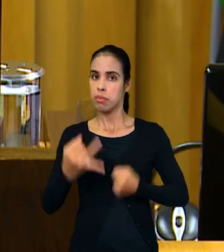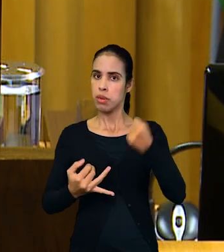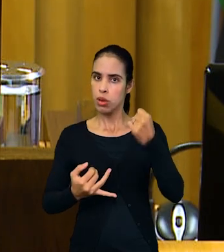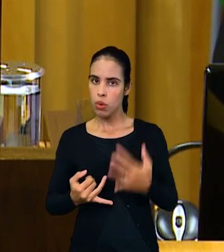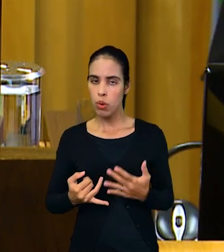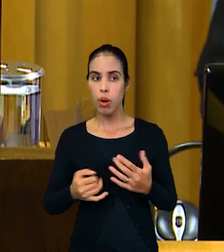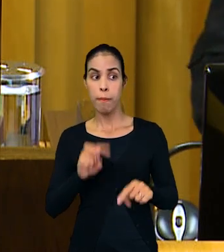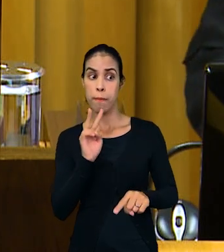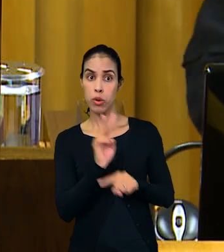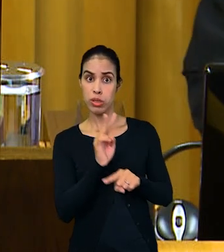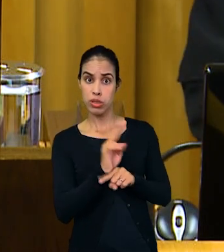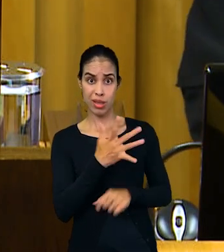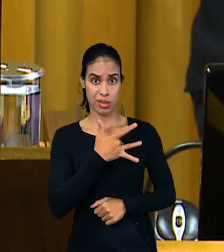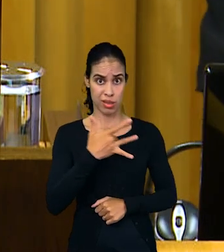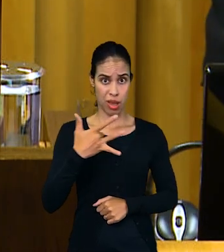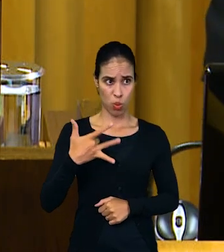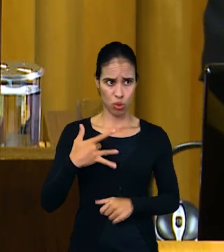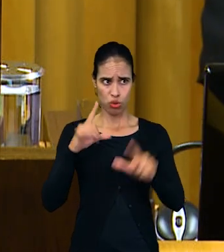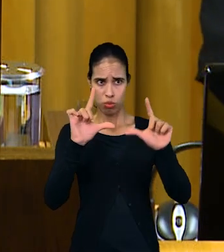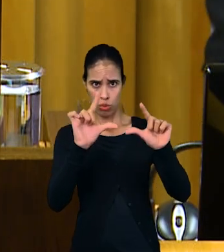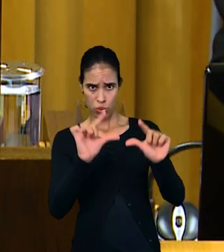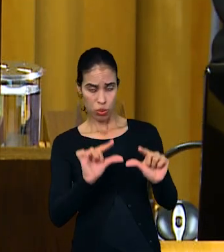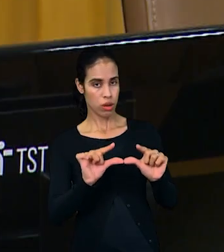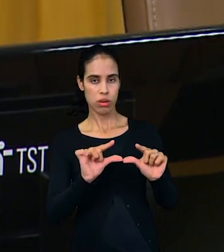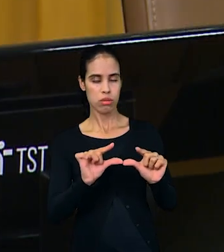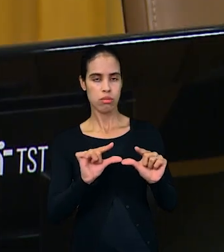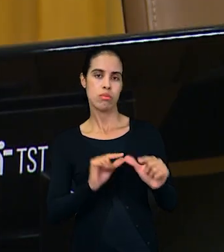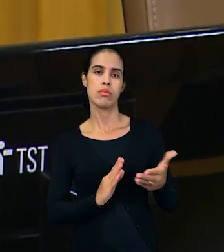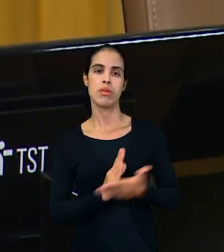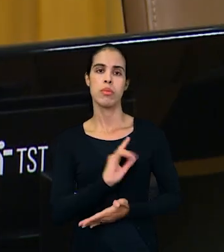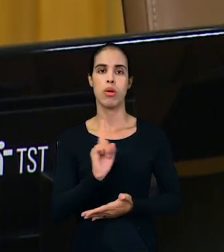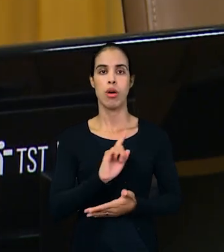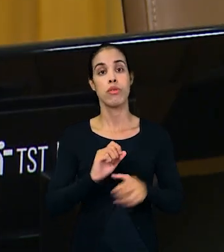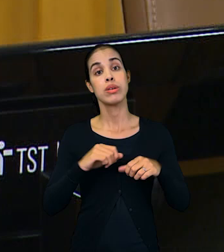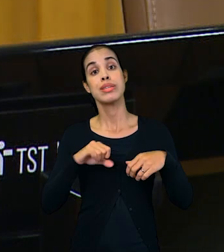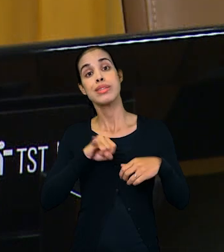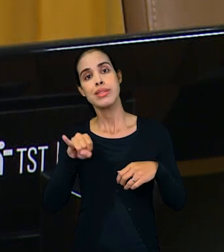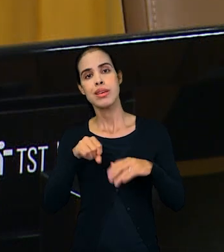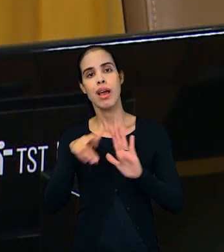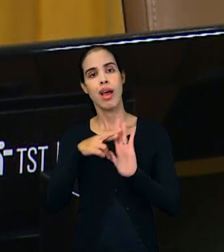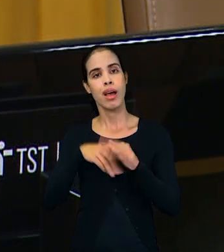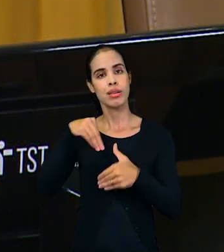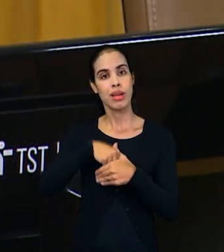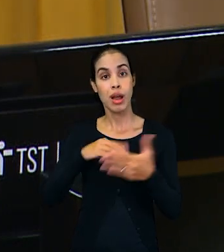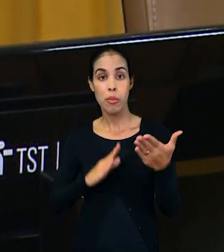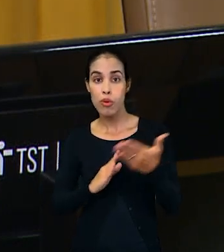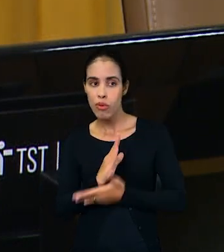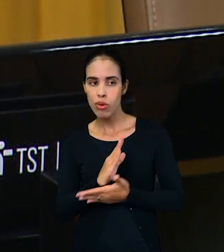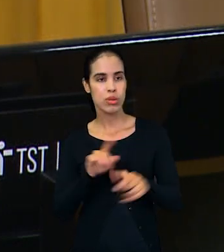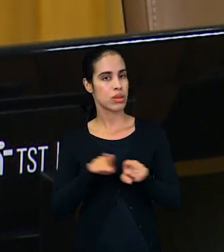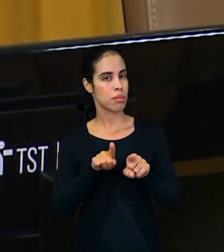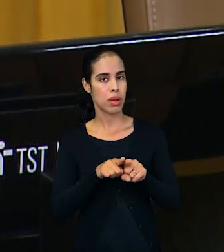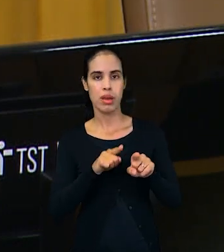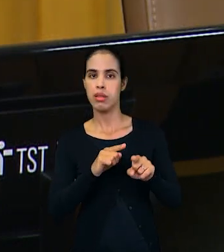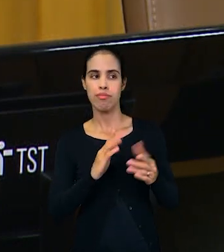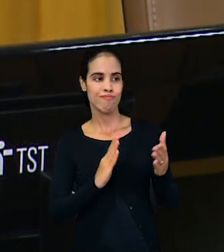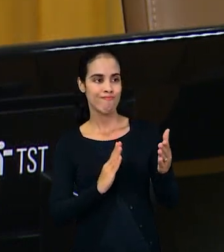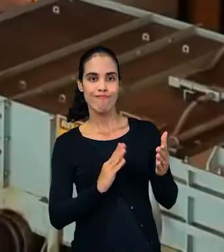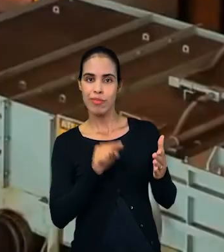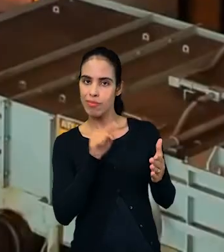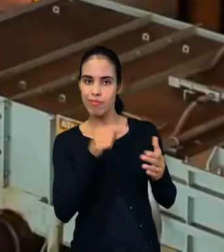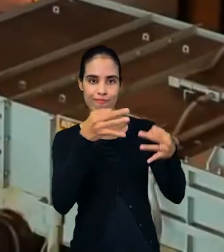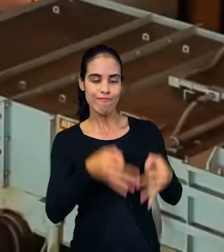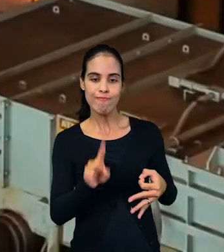há margem para o rebaixamento da proteção à saúde, ainda que coletivamente negociado. A decisão foi